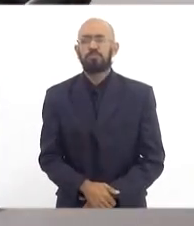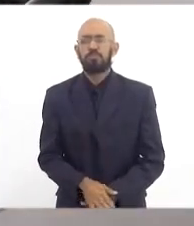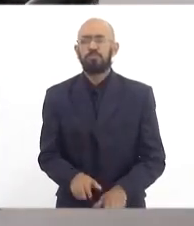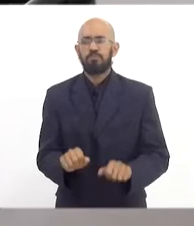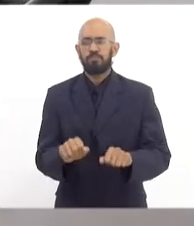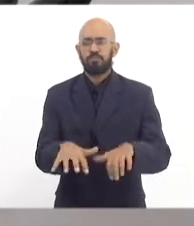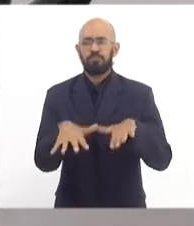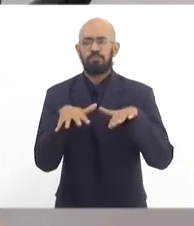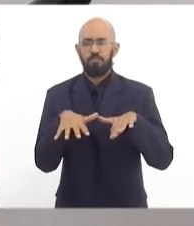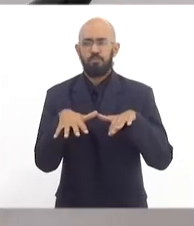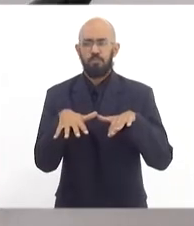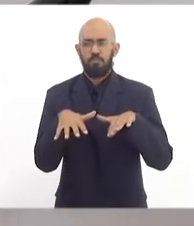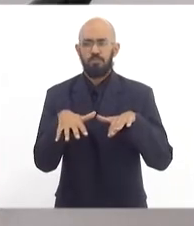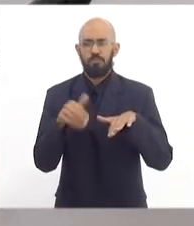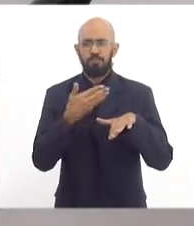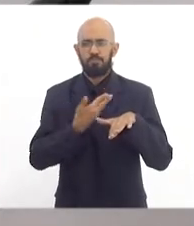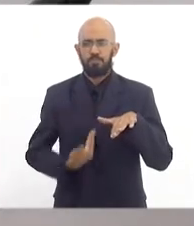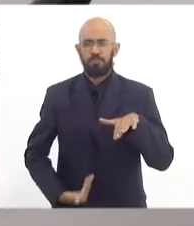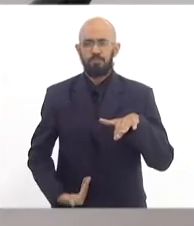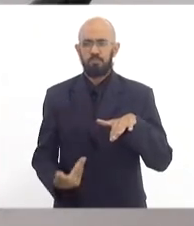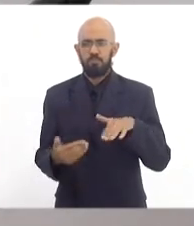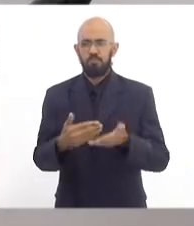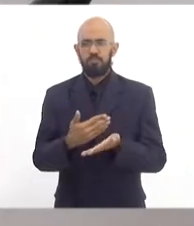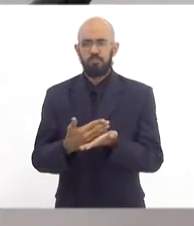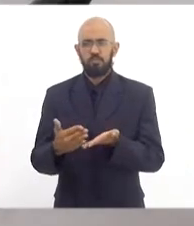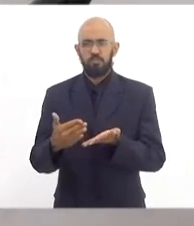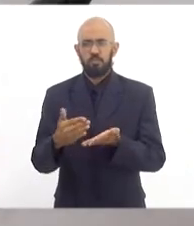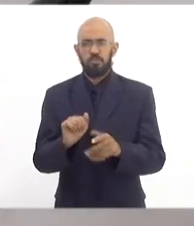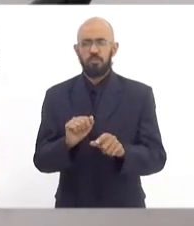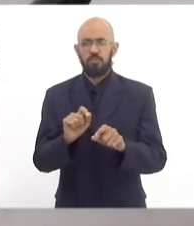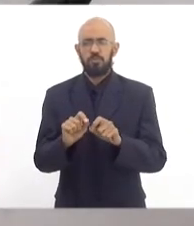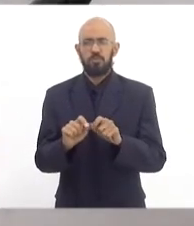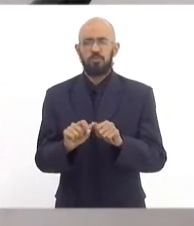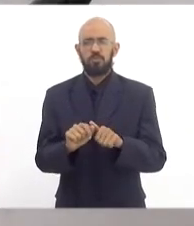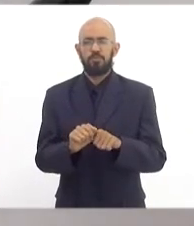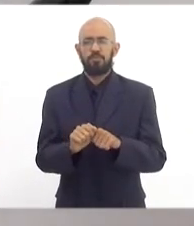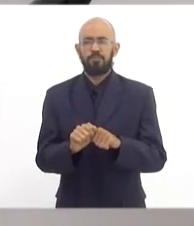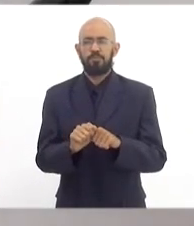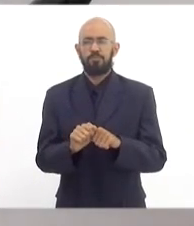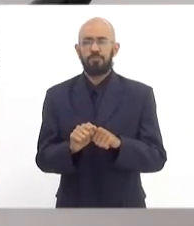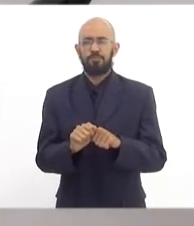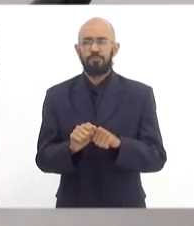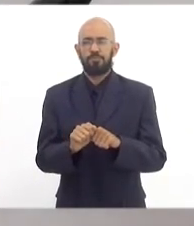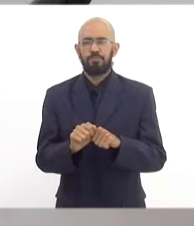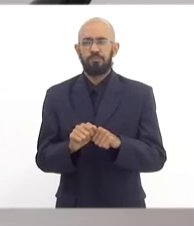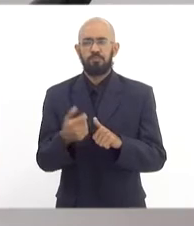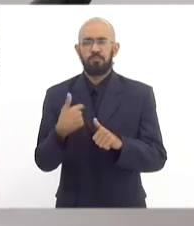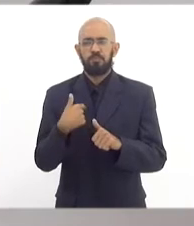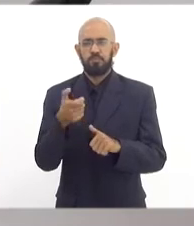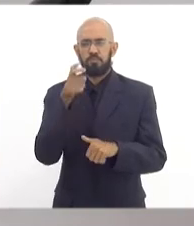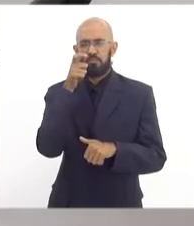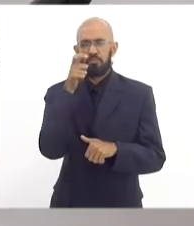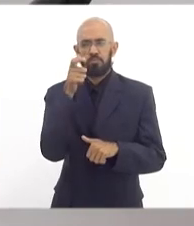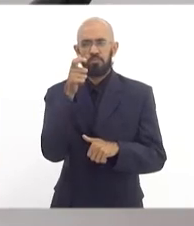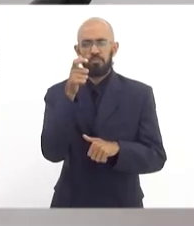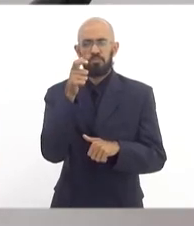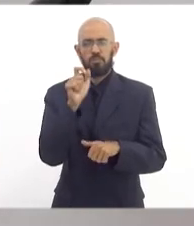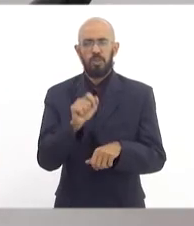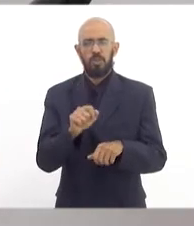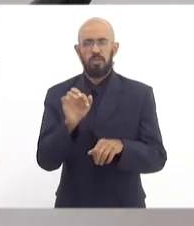pública que a gente tá iniciando Eu pretendo concluir lá as